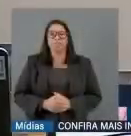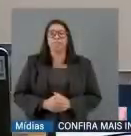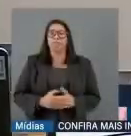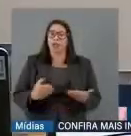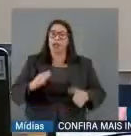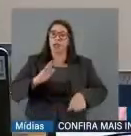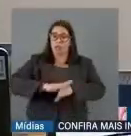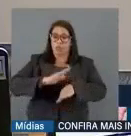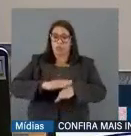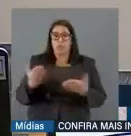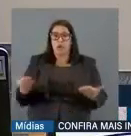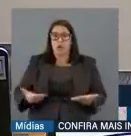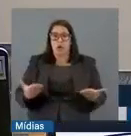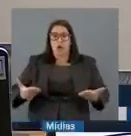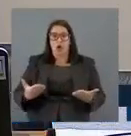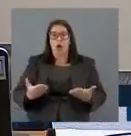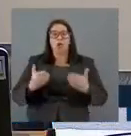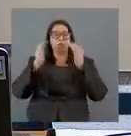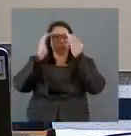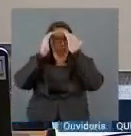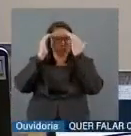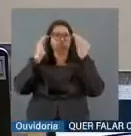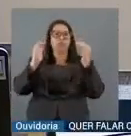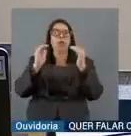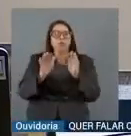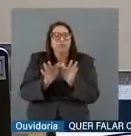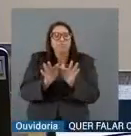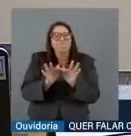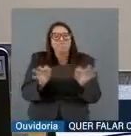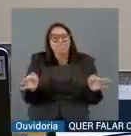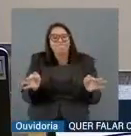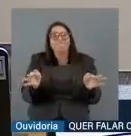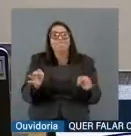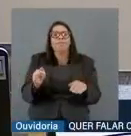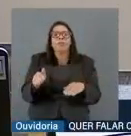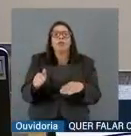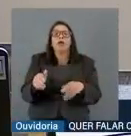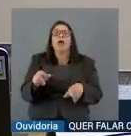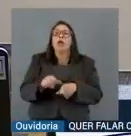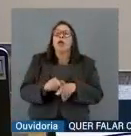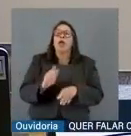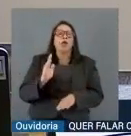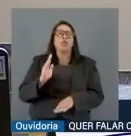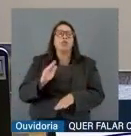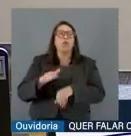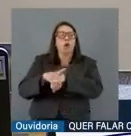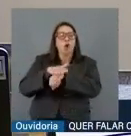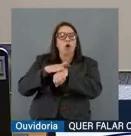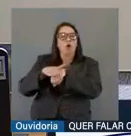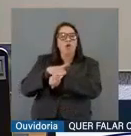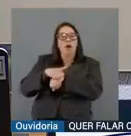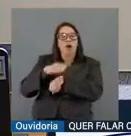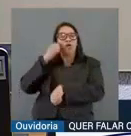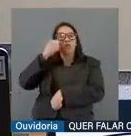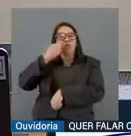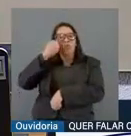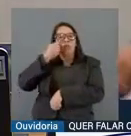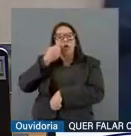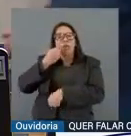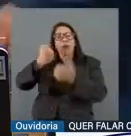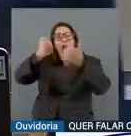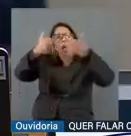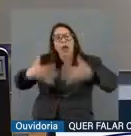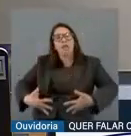quando a gente fala em Zanin, eu mesmo, eu tive, eu tô muito decepcionada, né? Com os nossos ministros,